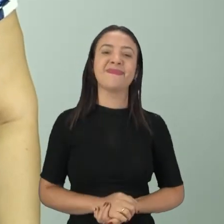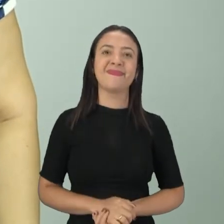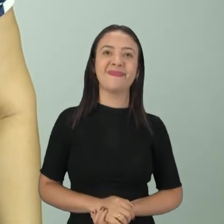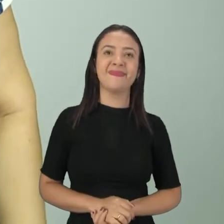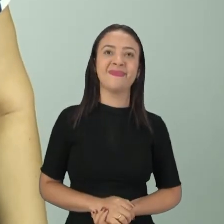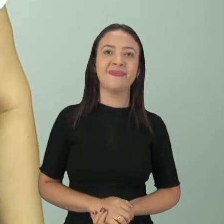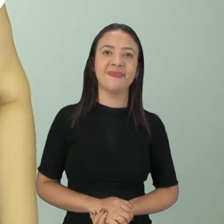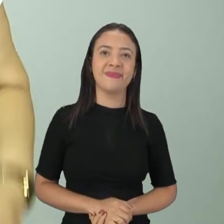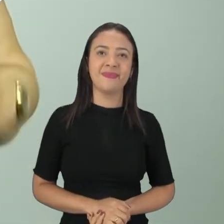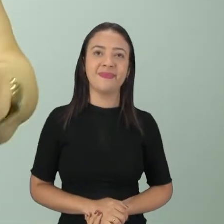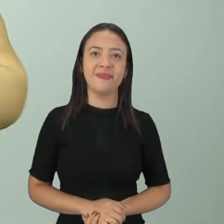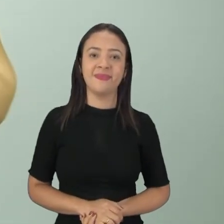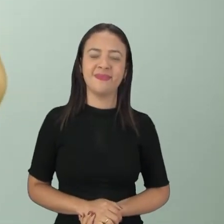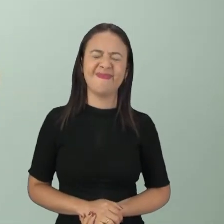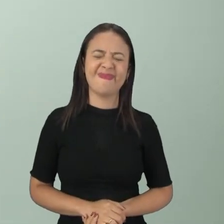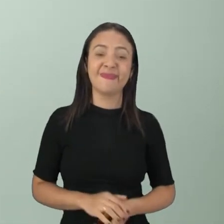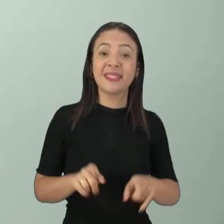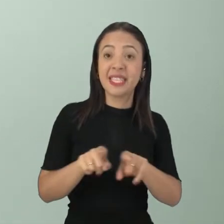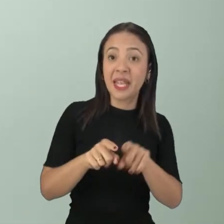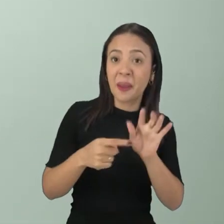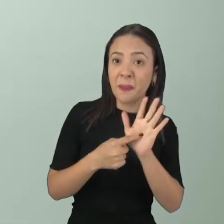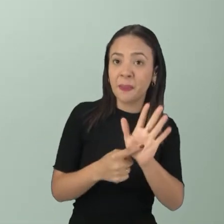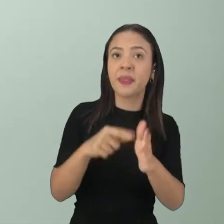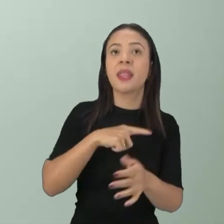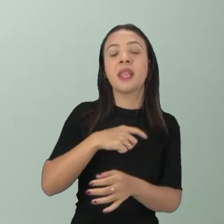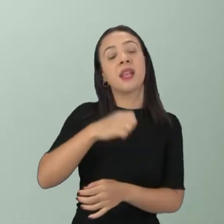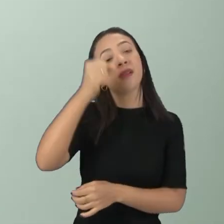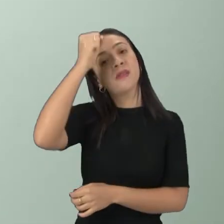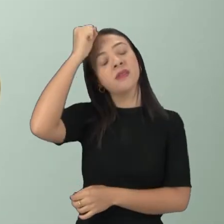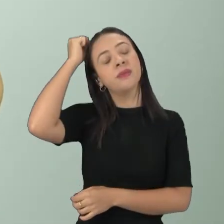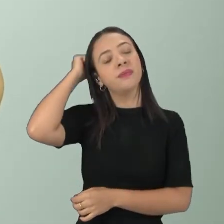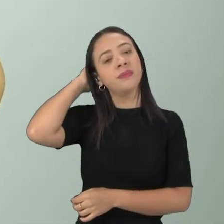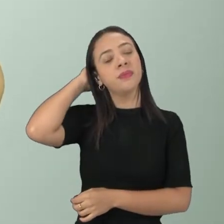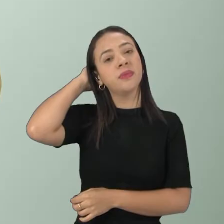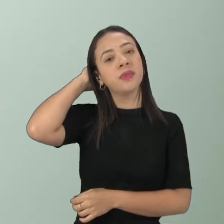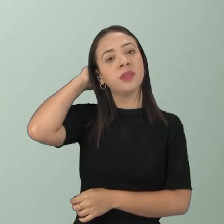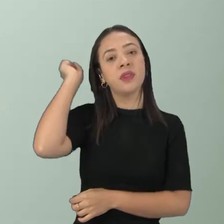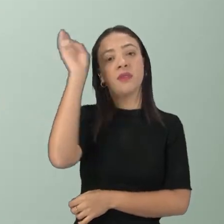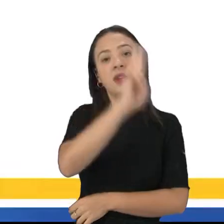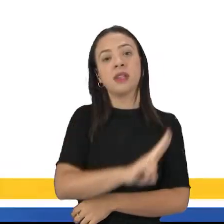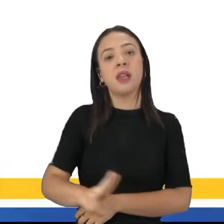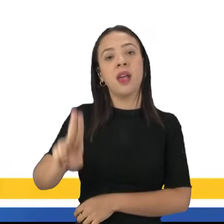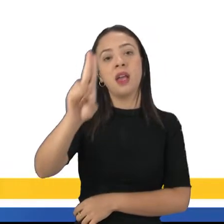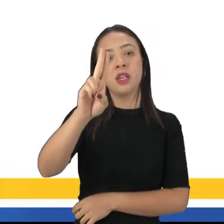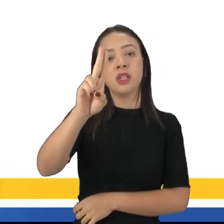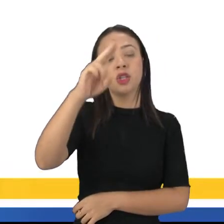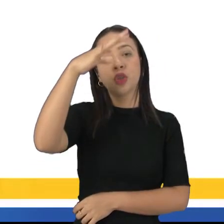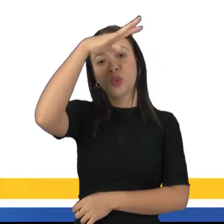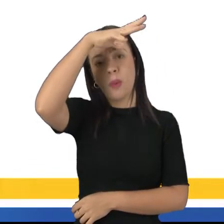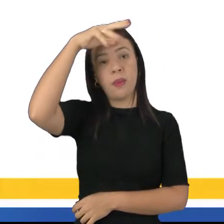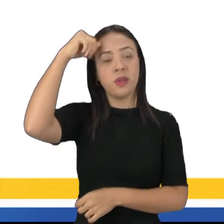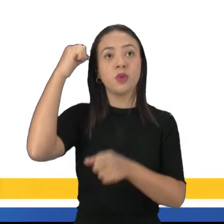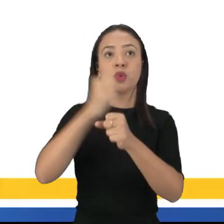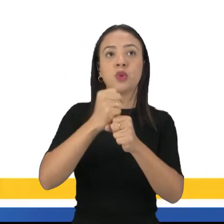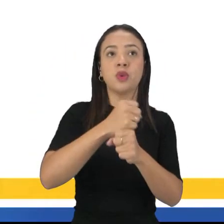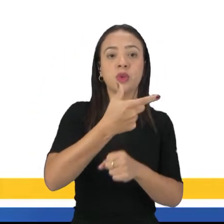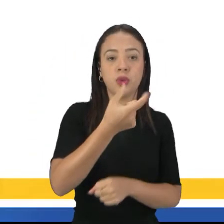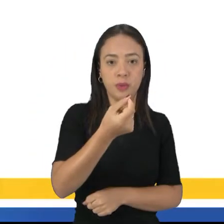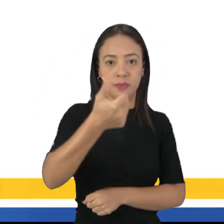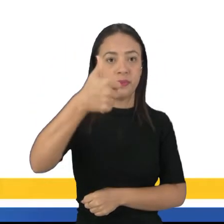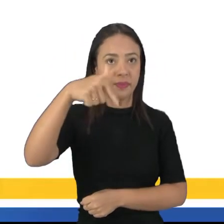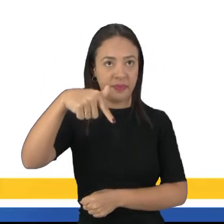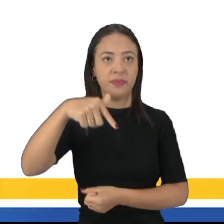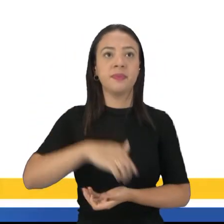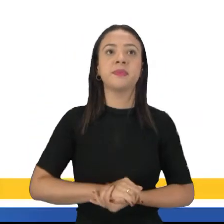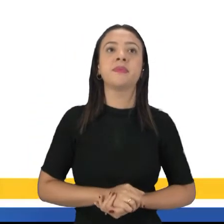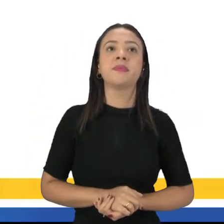resposta. Outra, colocada no vestibular da Universidade Estadual do Amazonas, em 2017, não faz